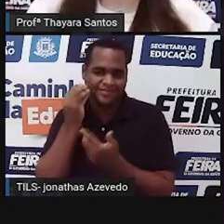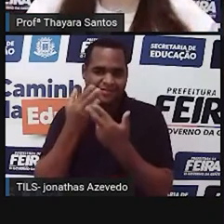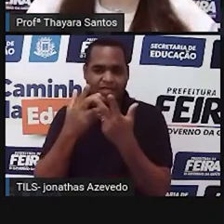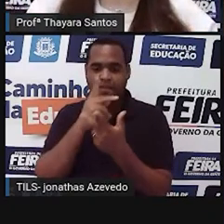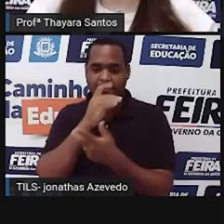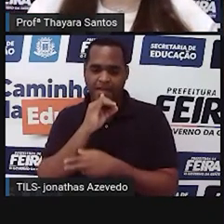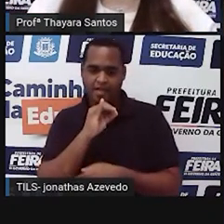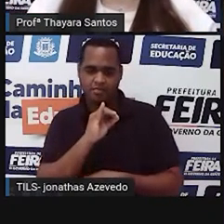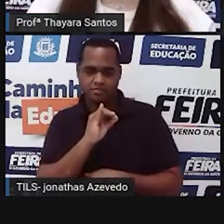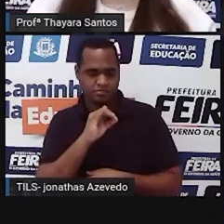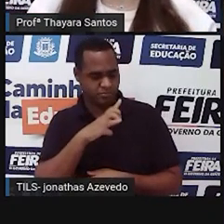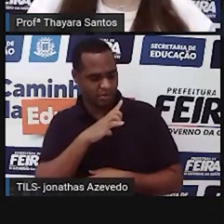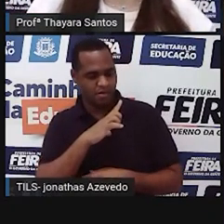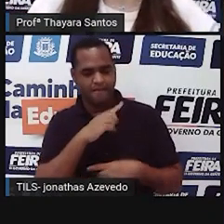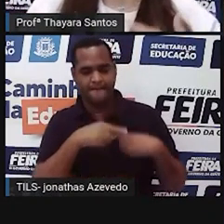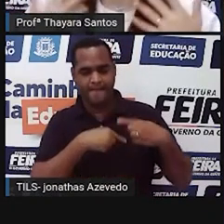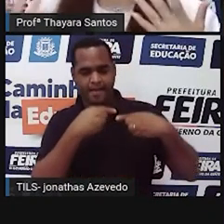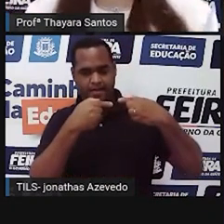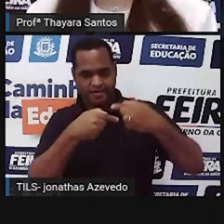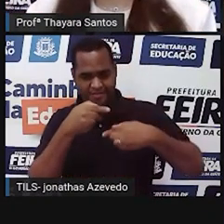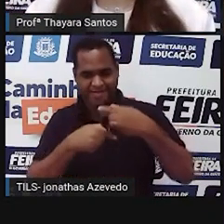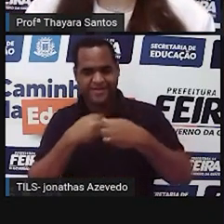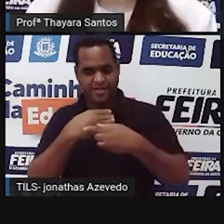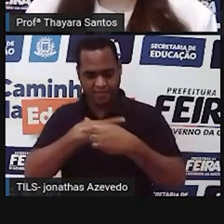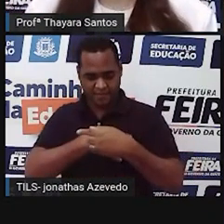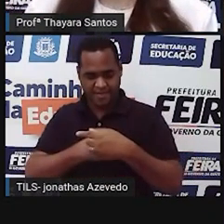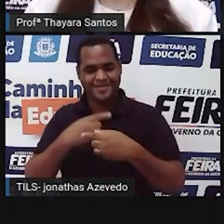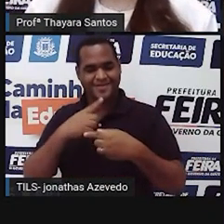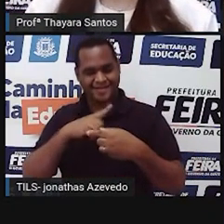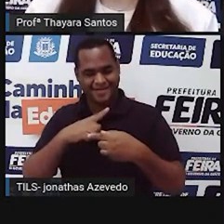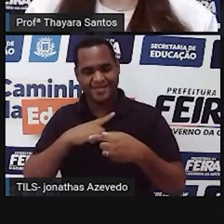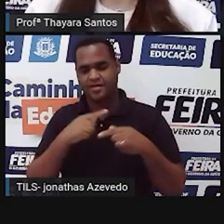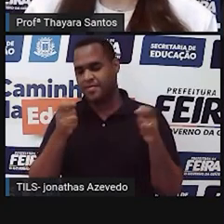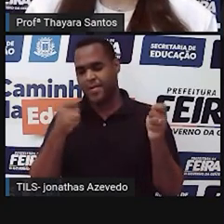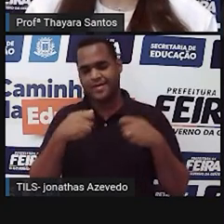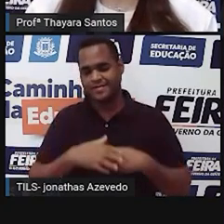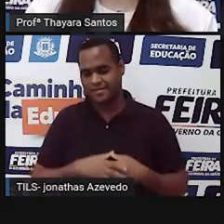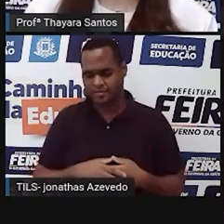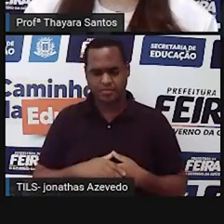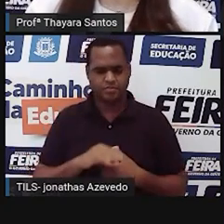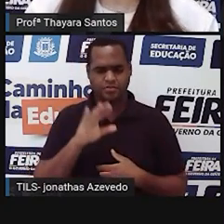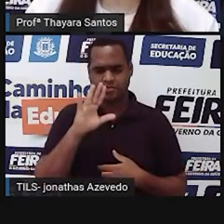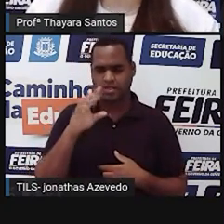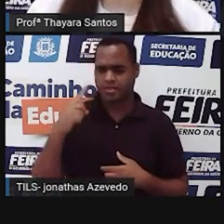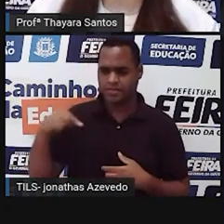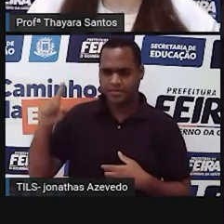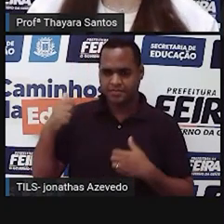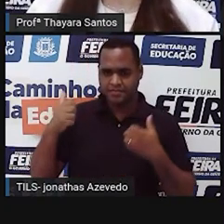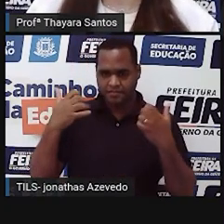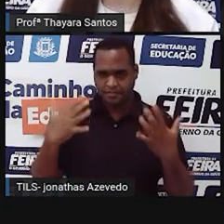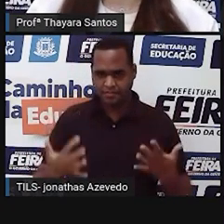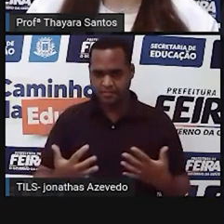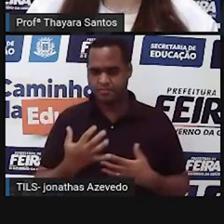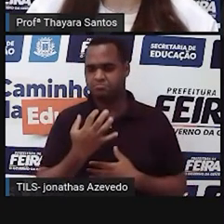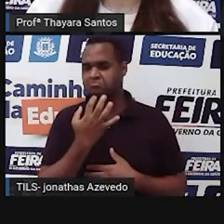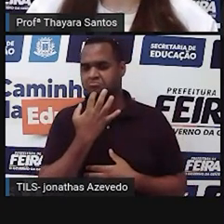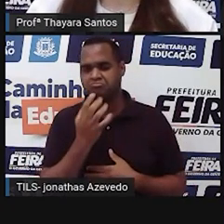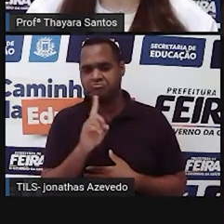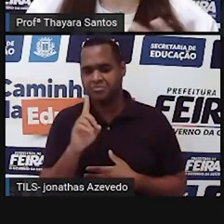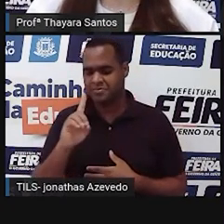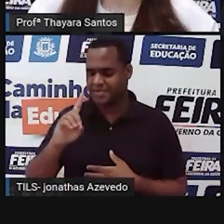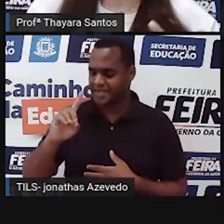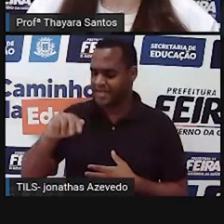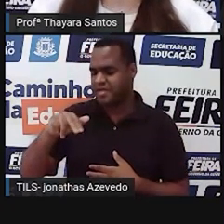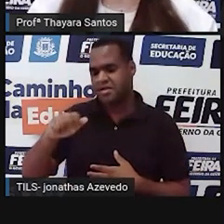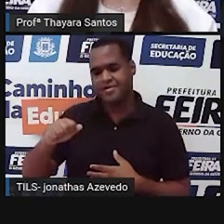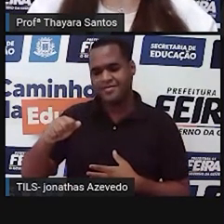passar essas características genéticas para os filhos, mas naquela época ainda não se tinha um conhecimento do DNA, né?